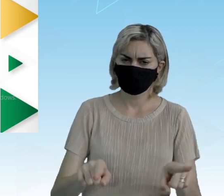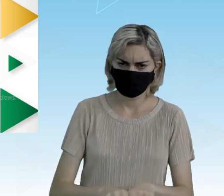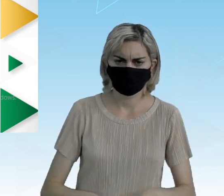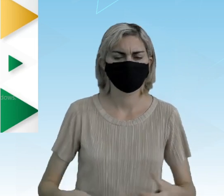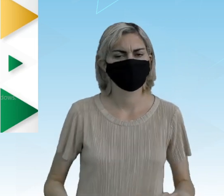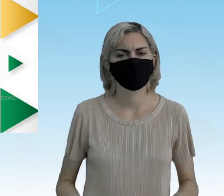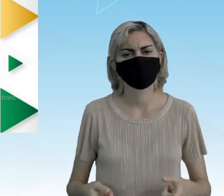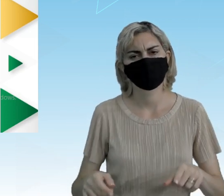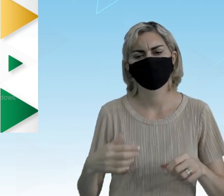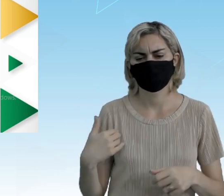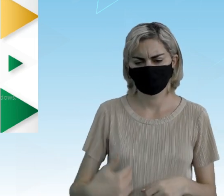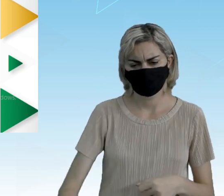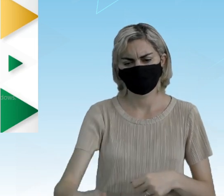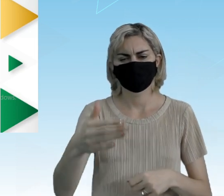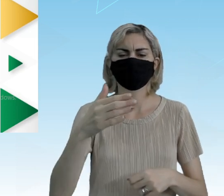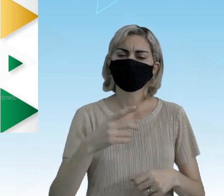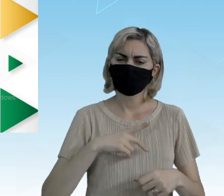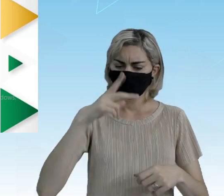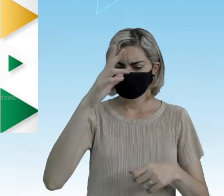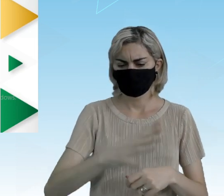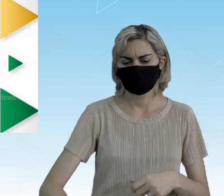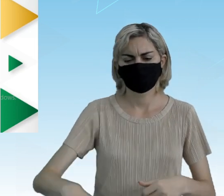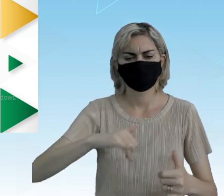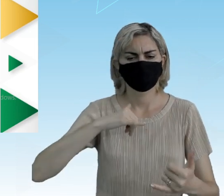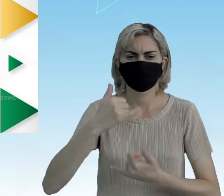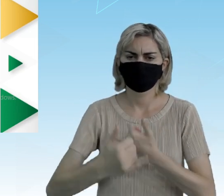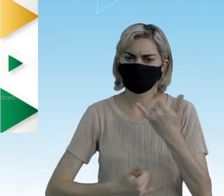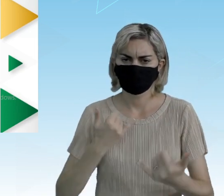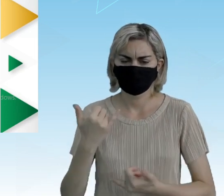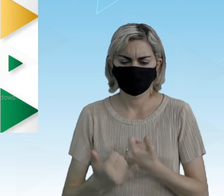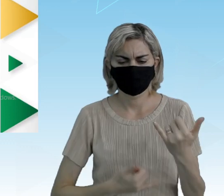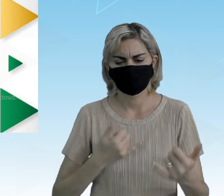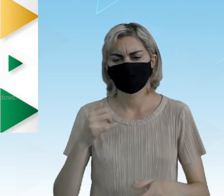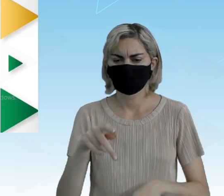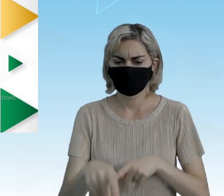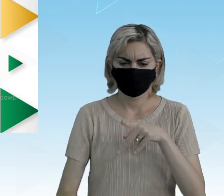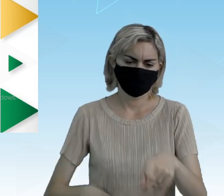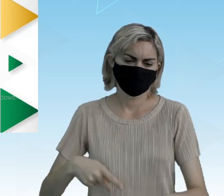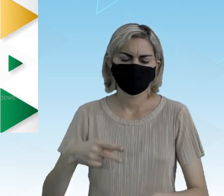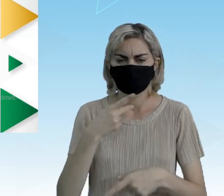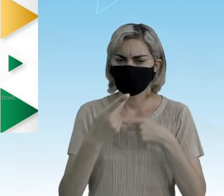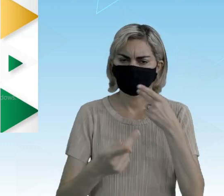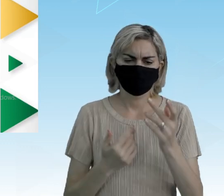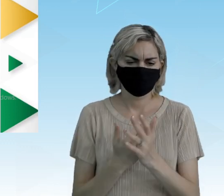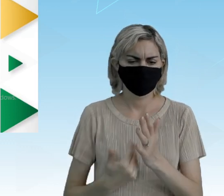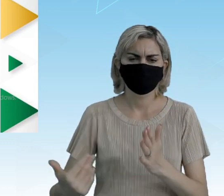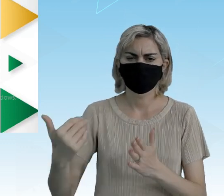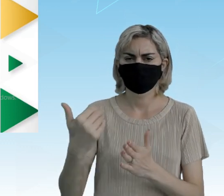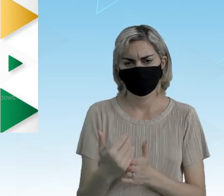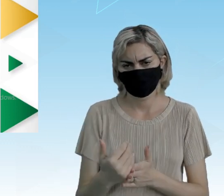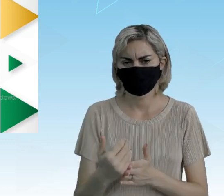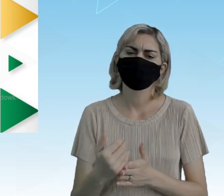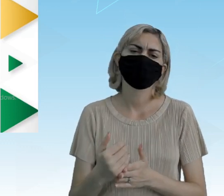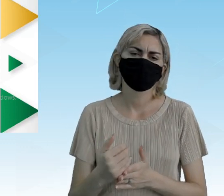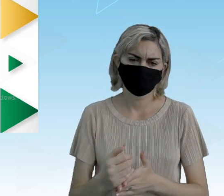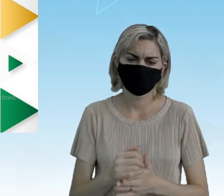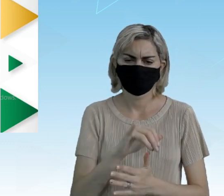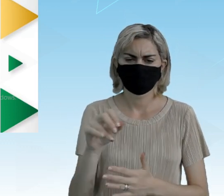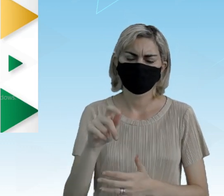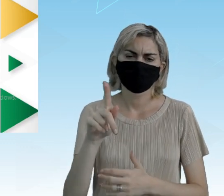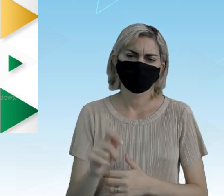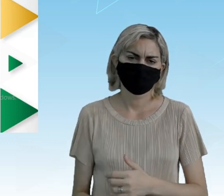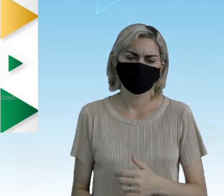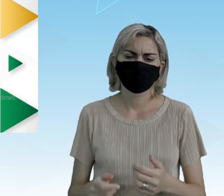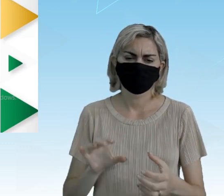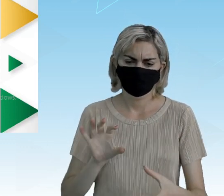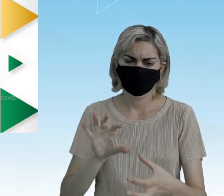certo? Então vamos lá. Pessoal, jogos populares, que é o que a gente vai falar mais um pouco, são jogos que estão